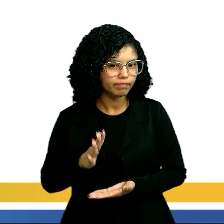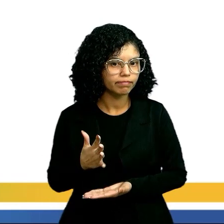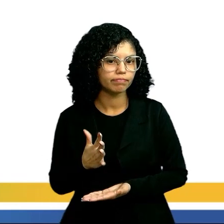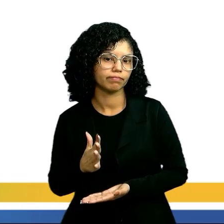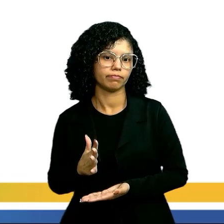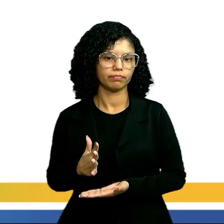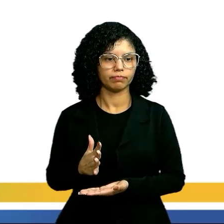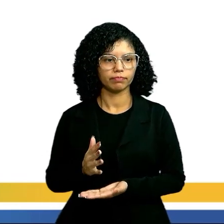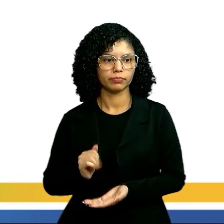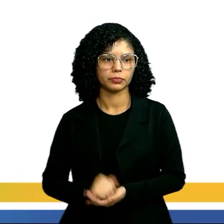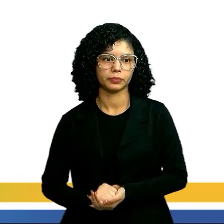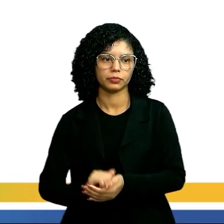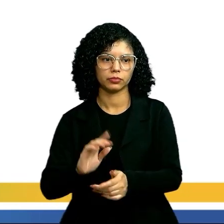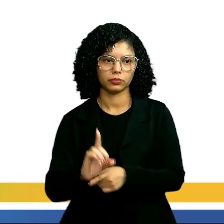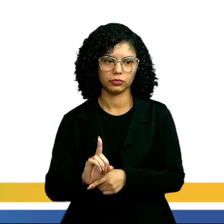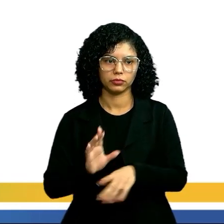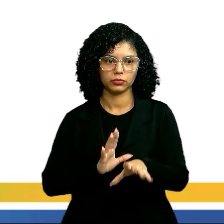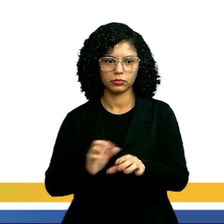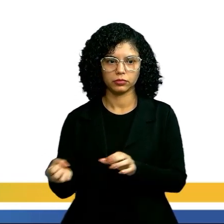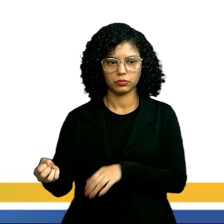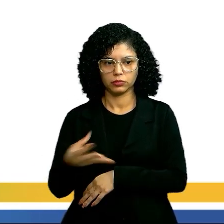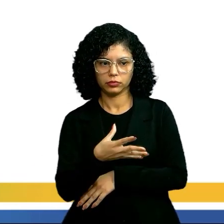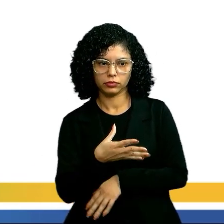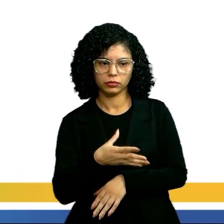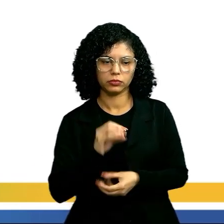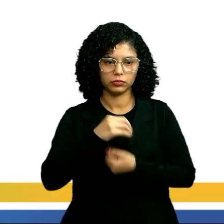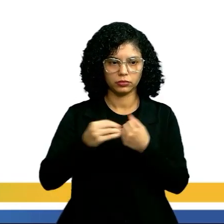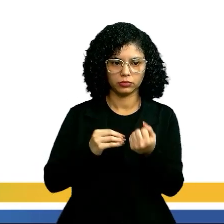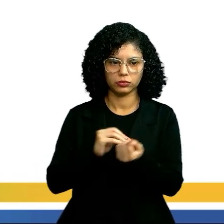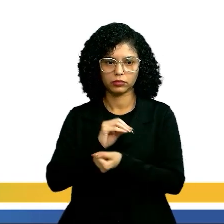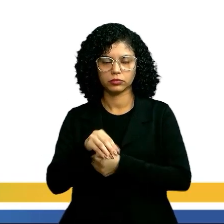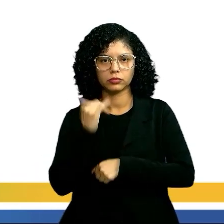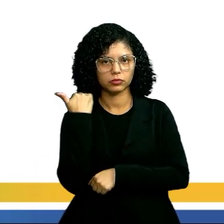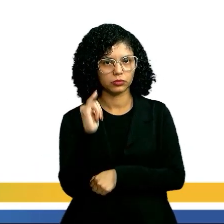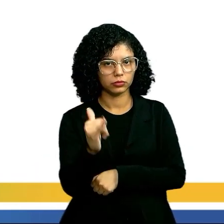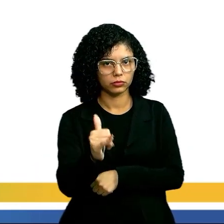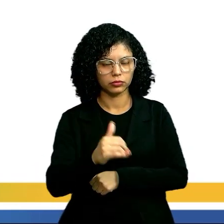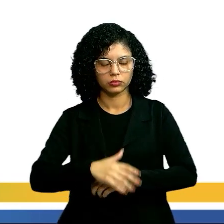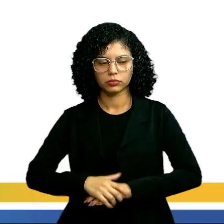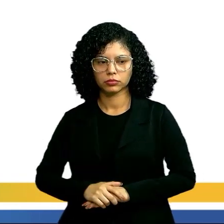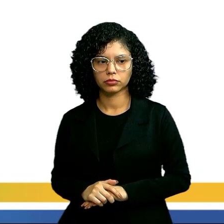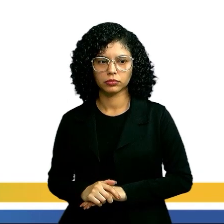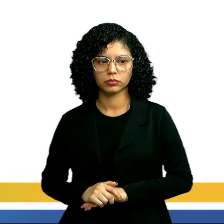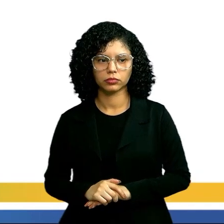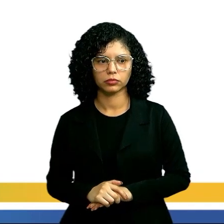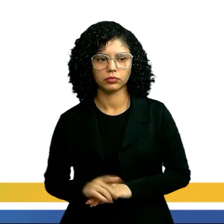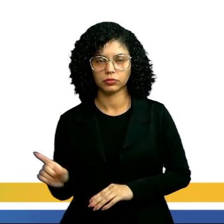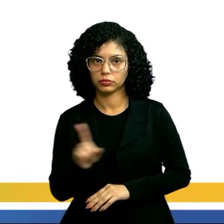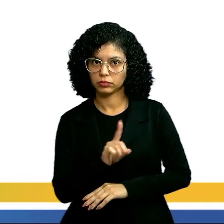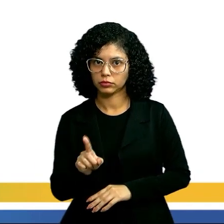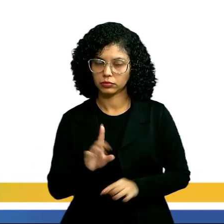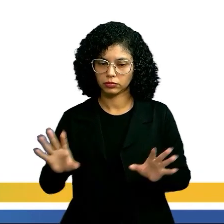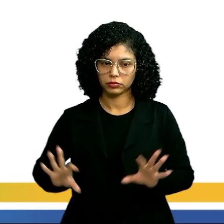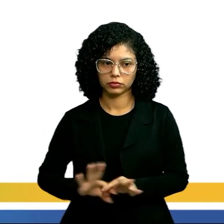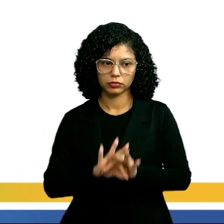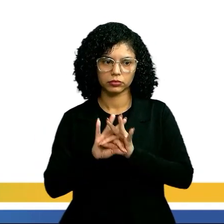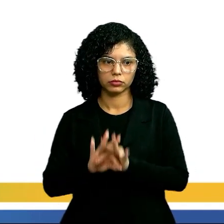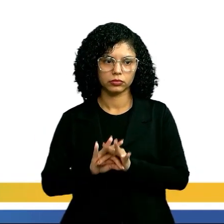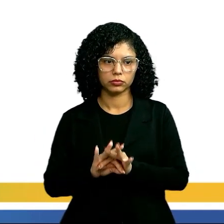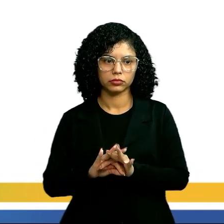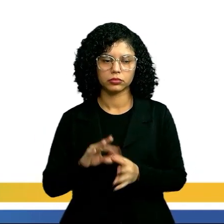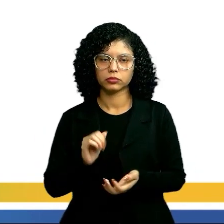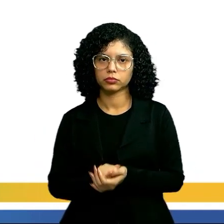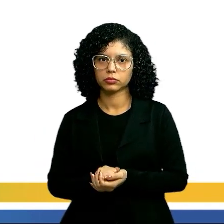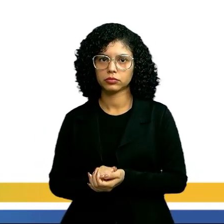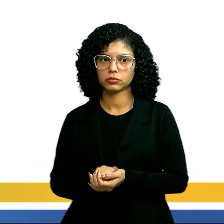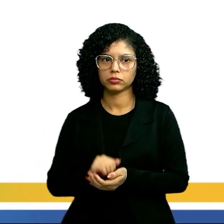aparentemente. Letra D. A formação de moléculas transportadoras de elétrons, não há relação. Transportador